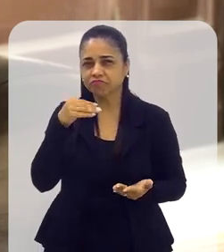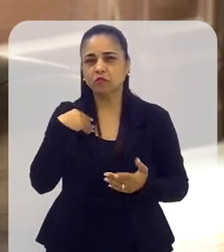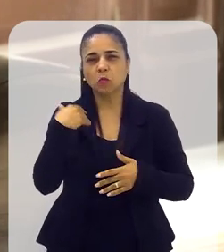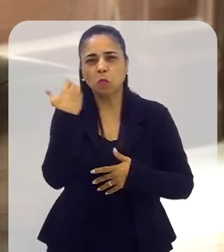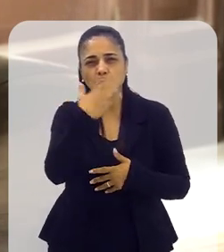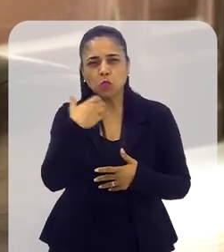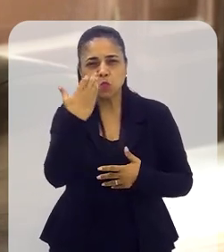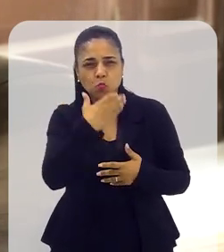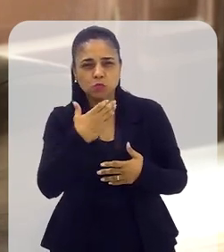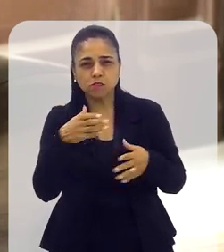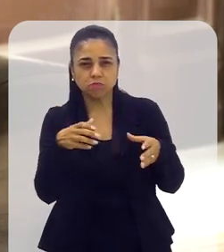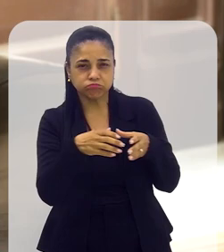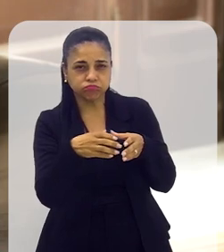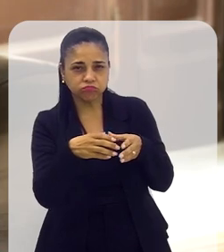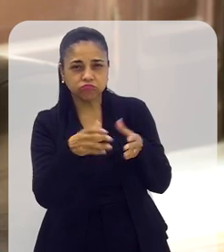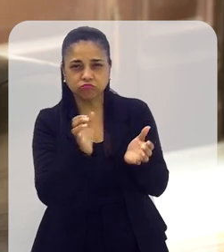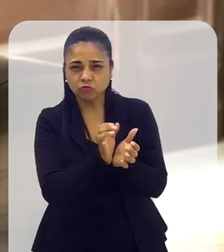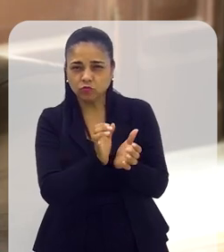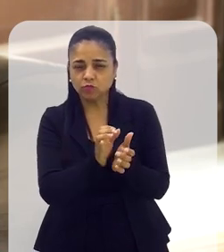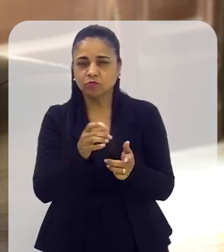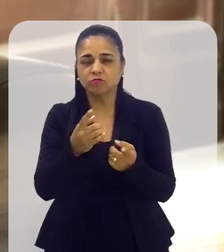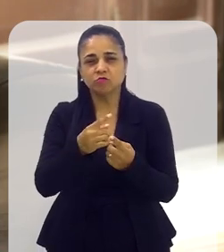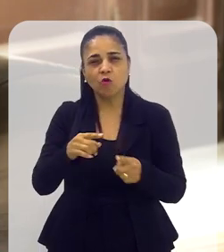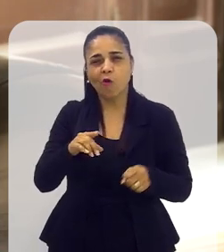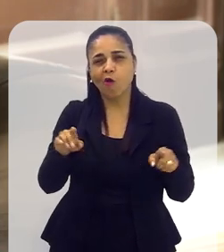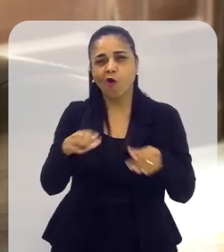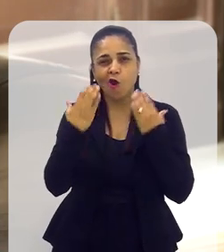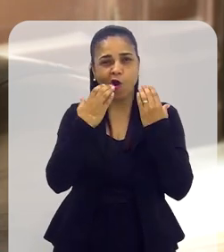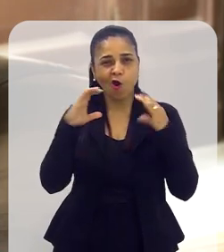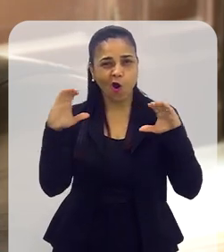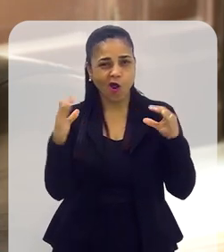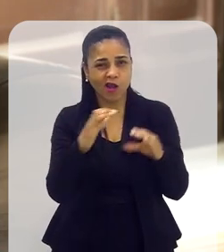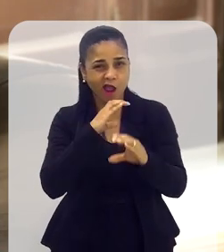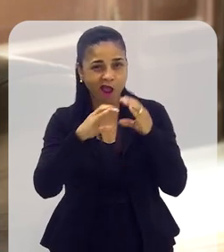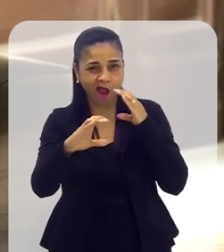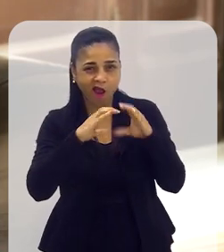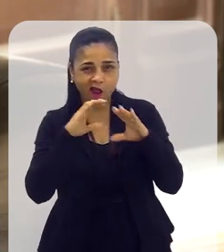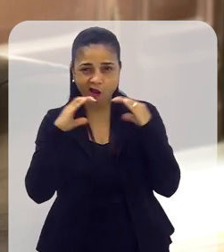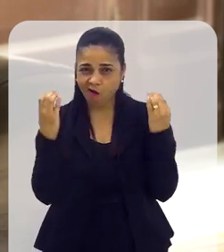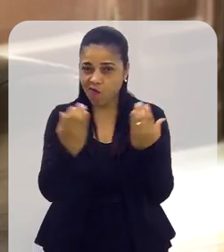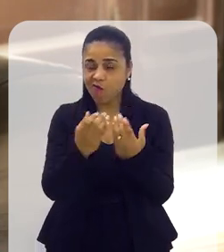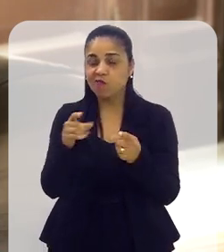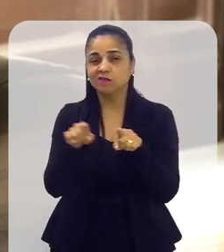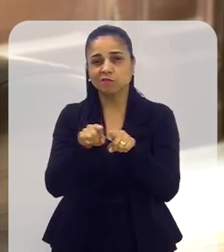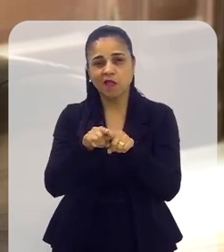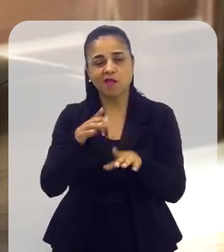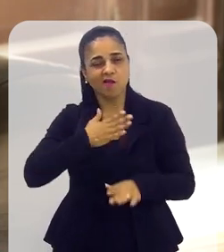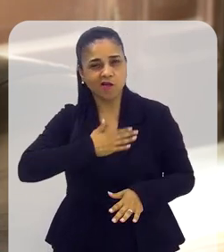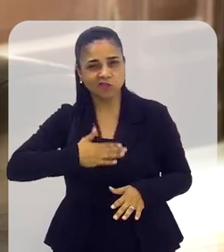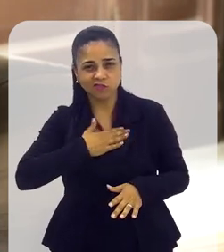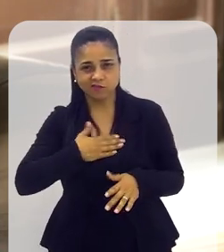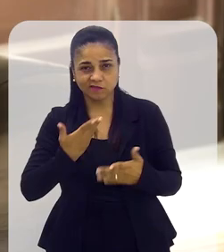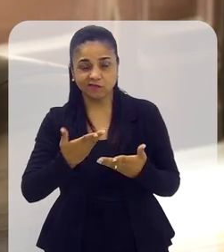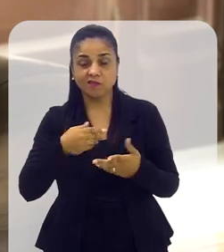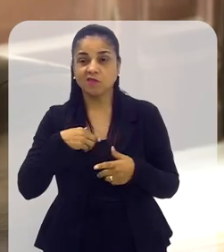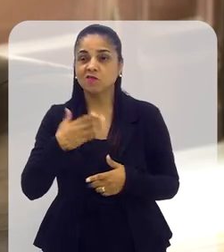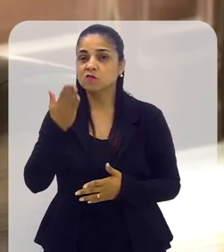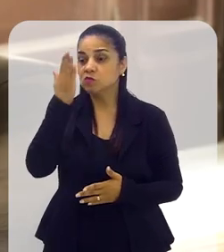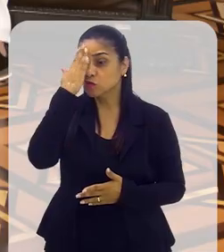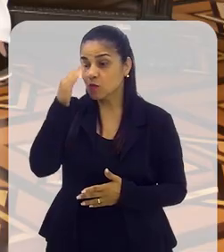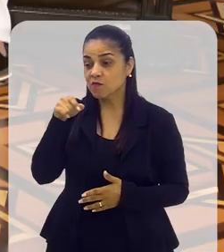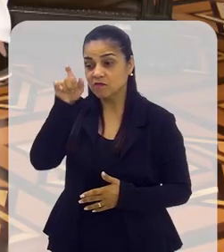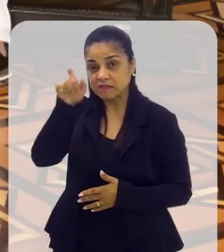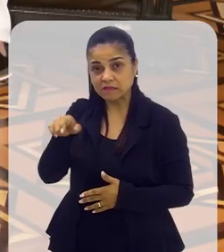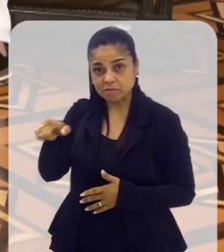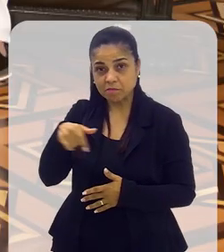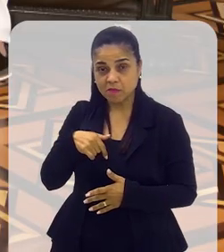juventude, com musicais, com jograis, coral e tudo mais. E sempre gostei bastante. Eu soube que você